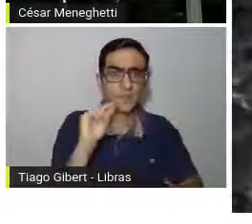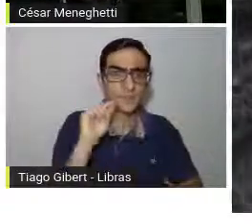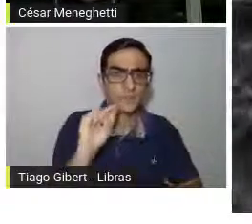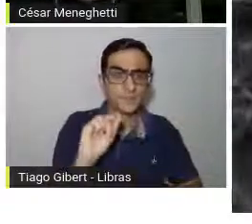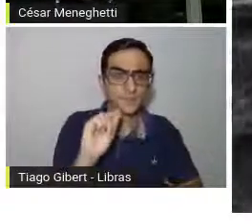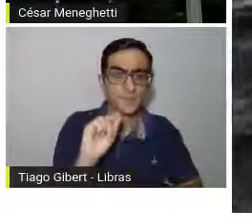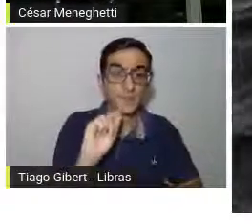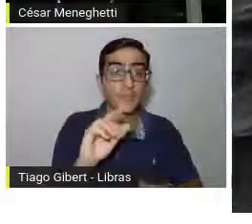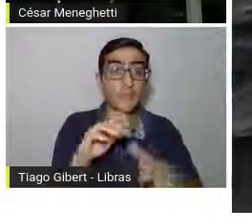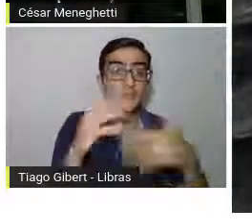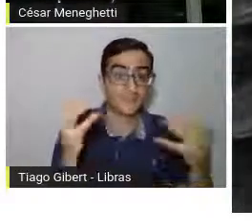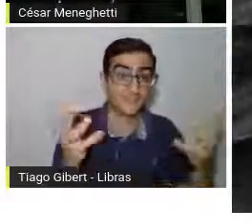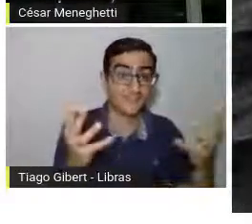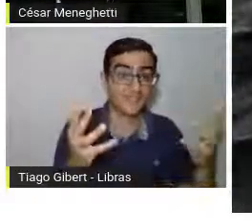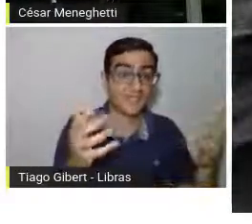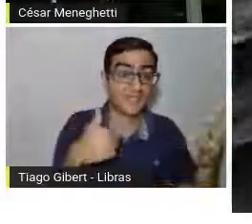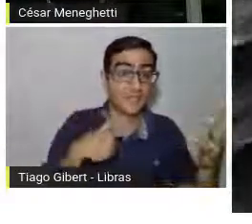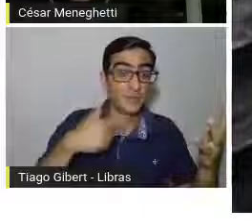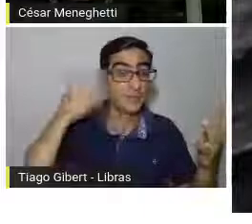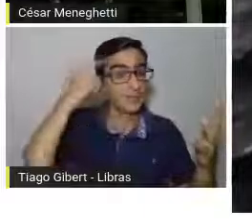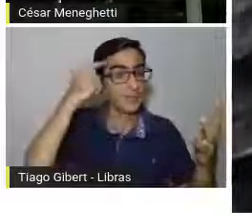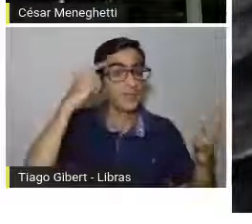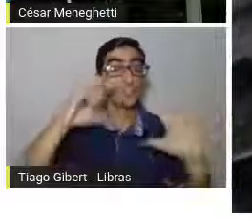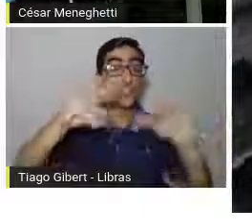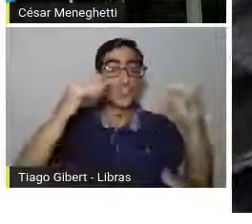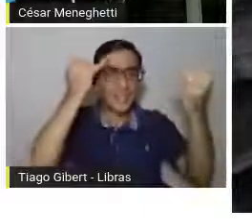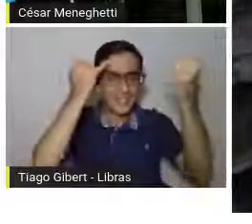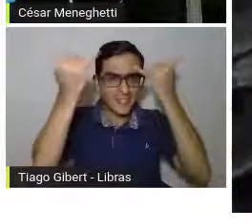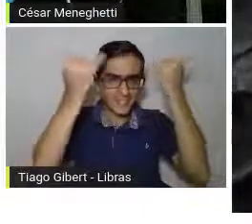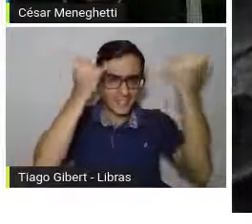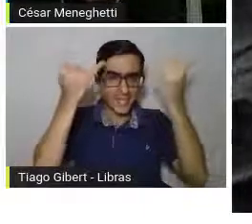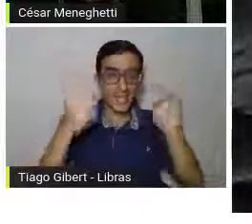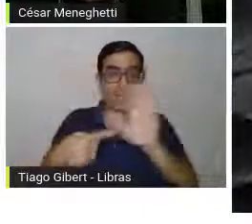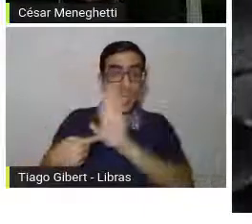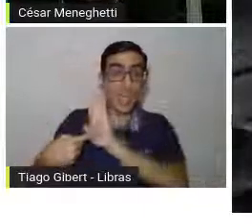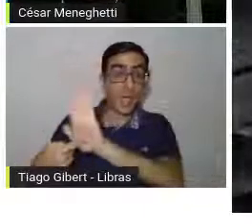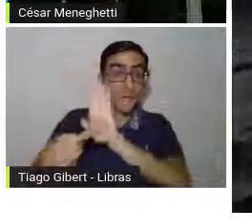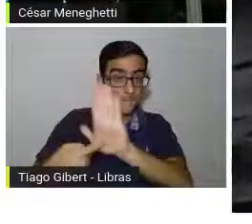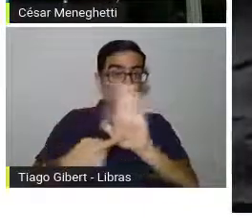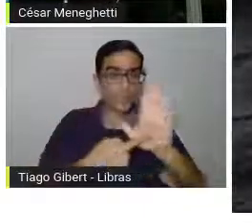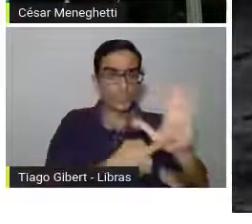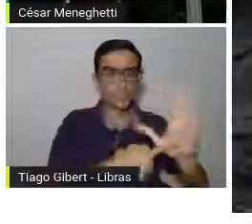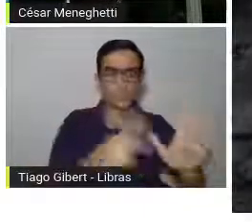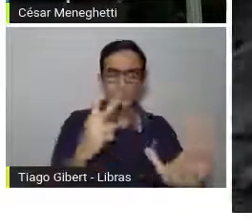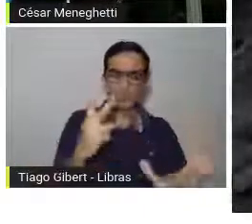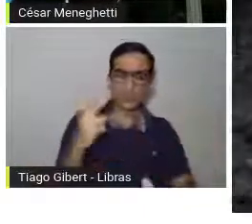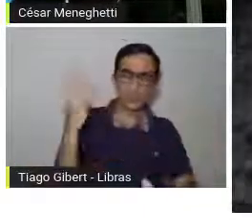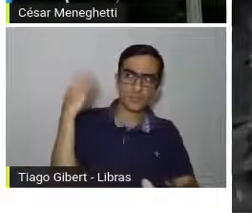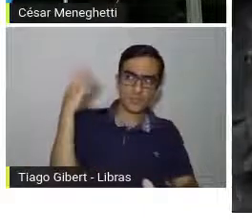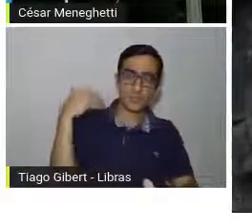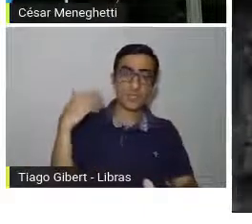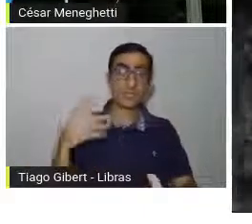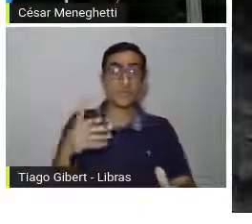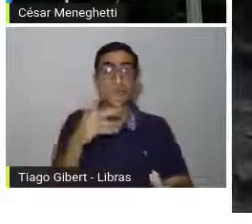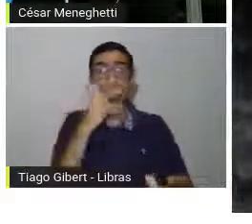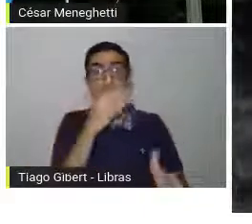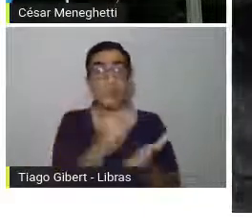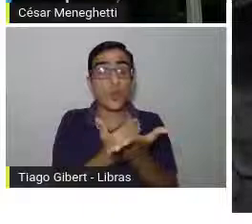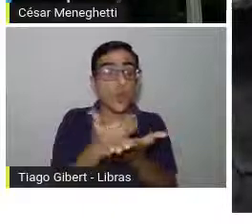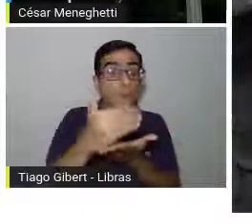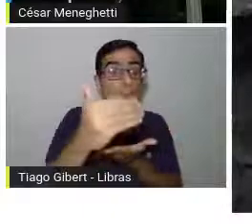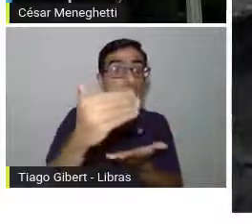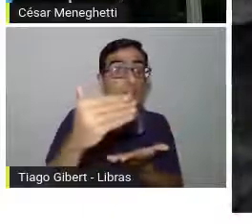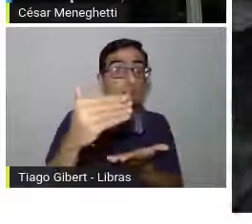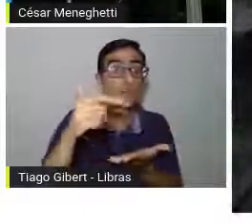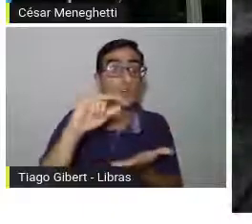Ah, então, é uma coisa. Todas as ideias dessas mostras, dessas últimas duas, assim, nascem